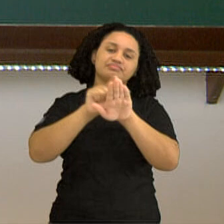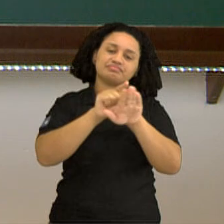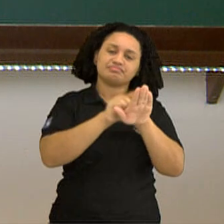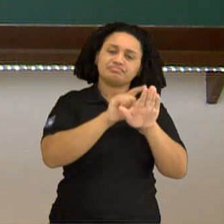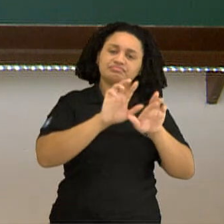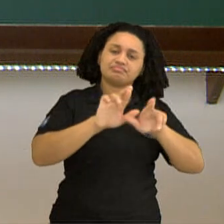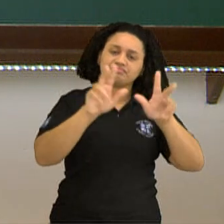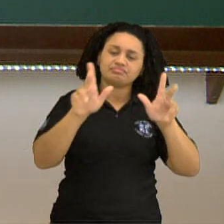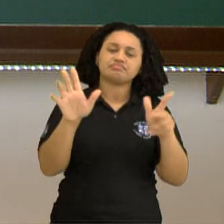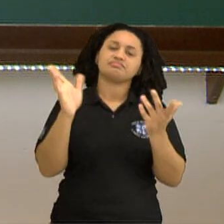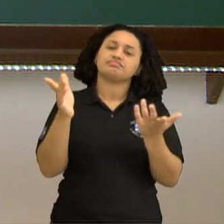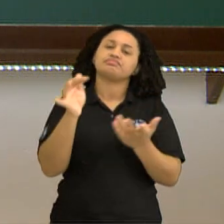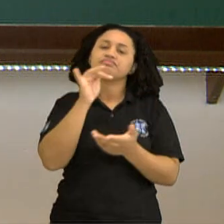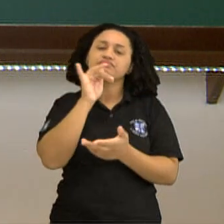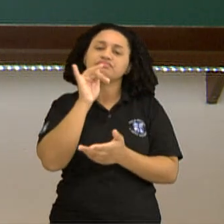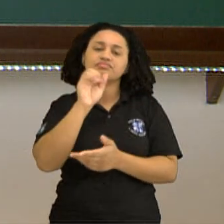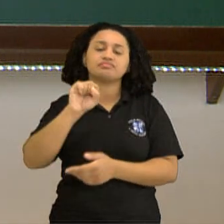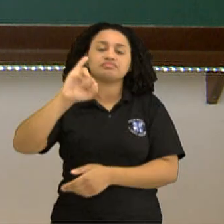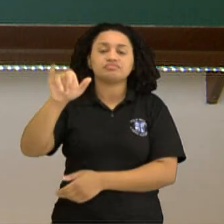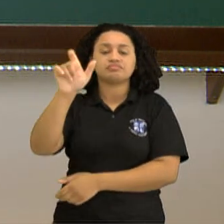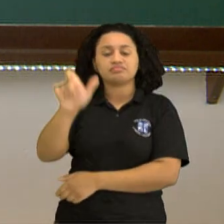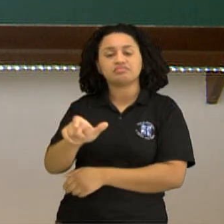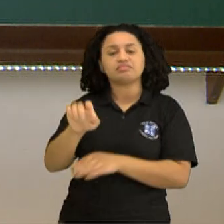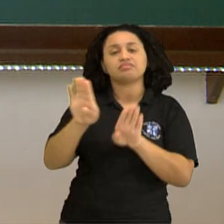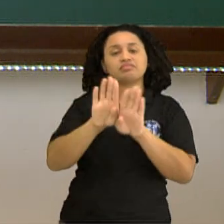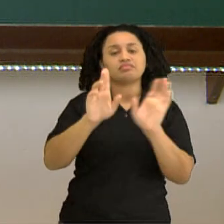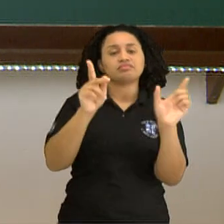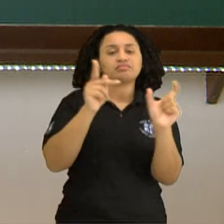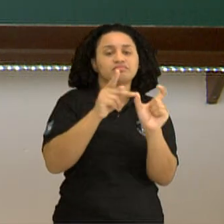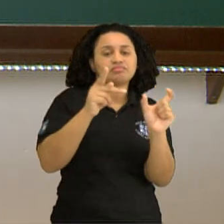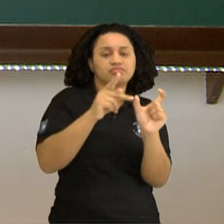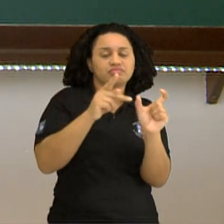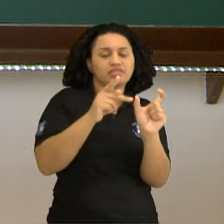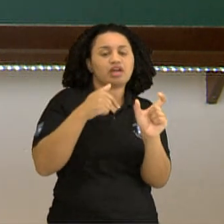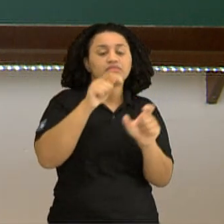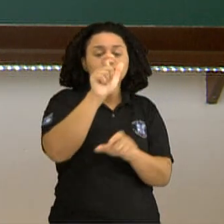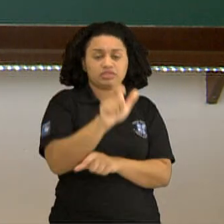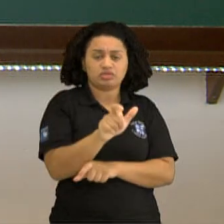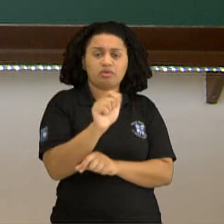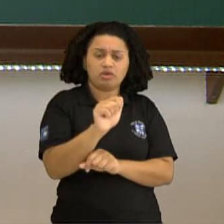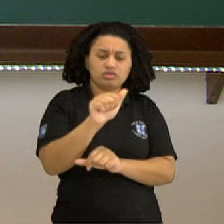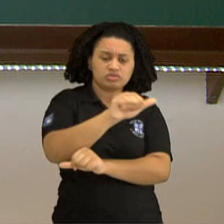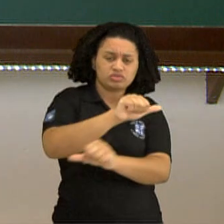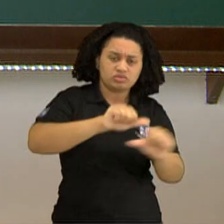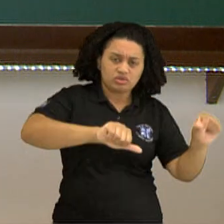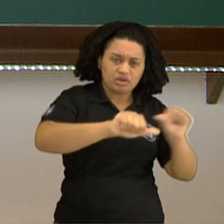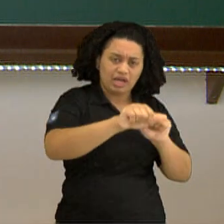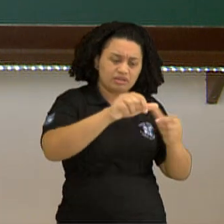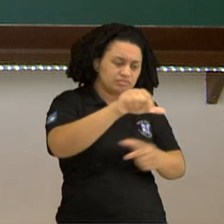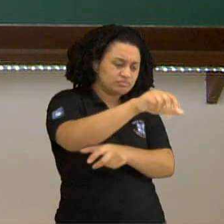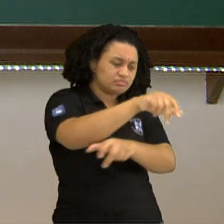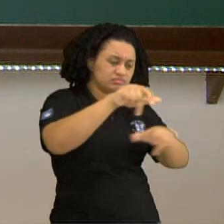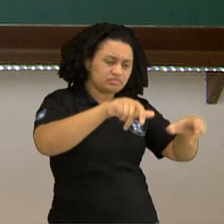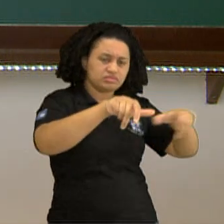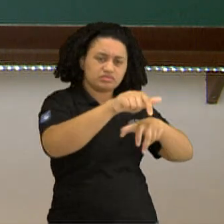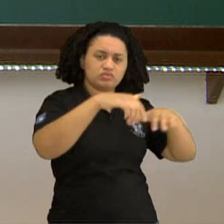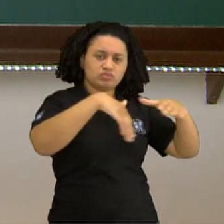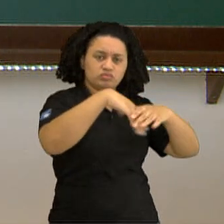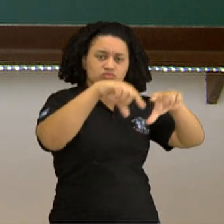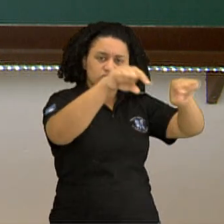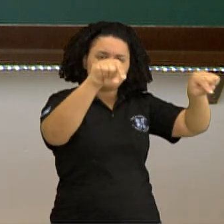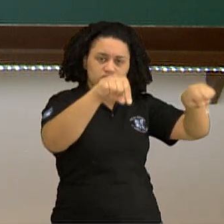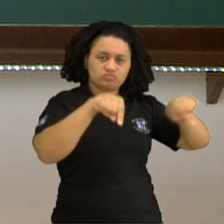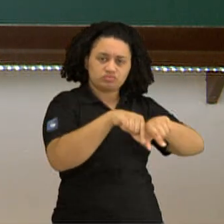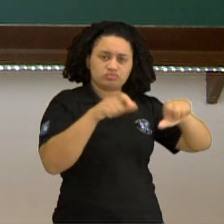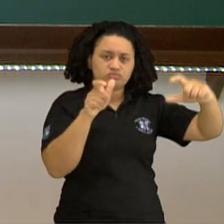funções, como, por exemplo, o sujeito e o predicado. Um mesmo jogador pode trocar de posição? Sim, ele pode.